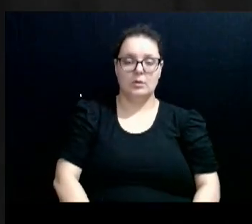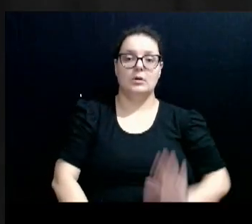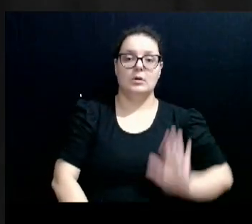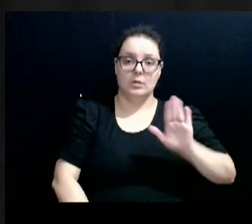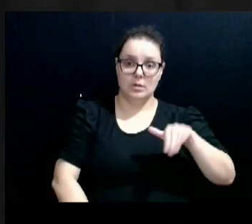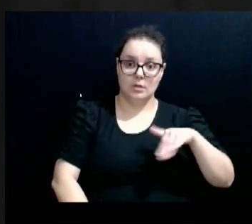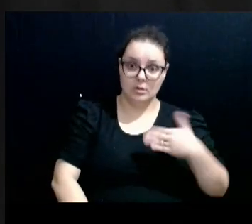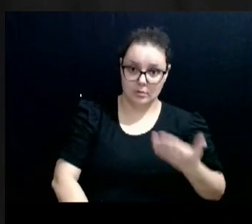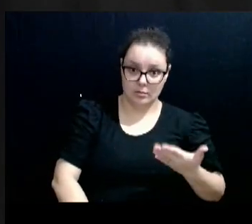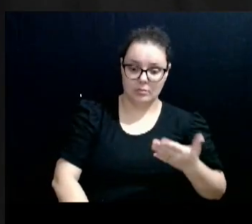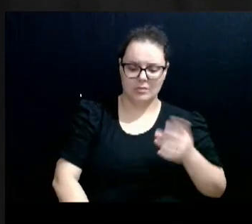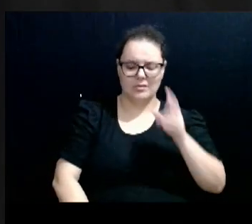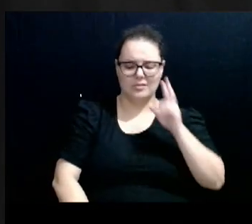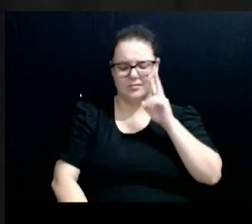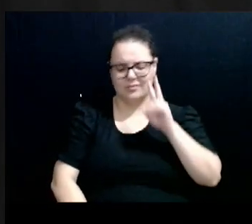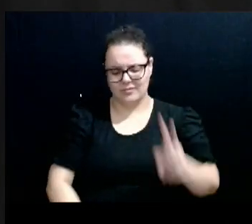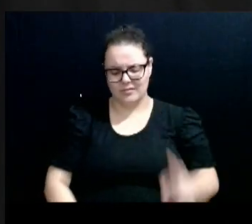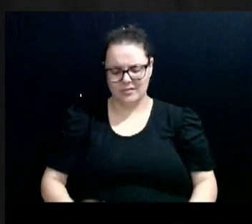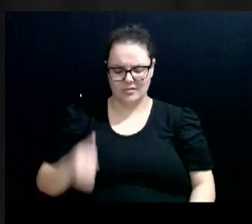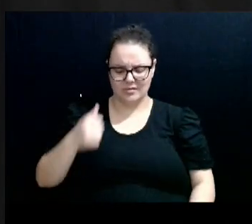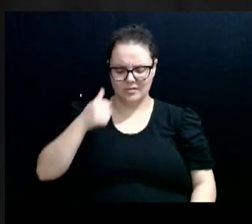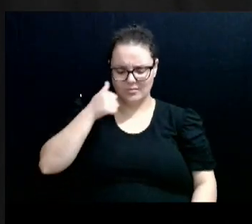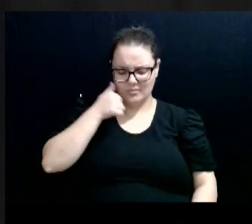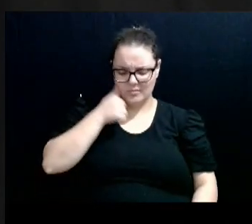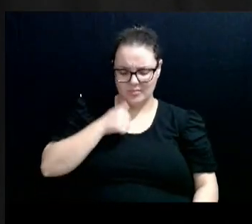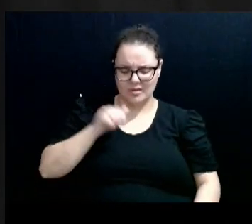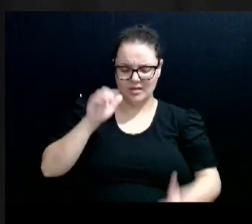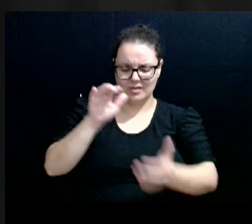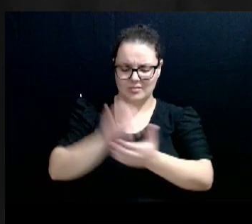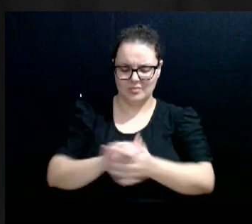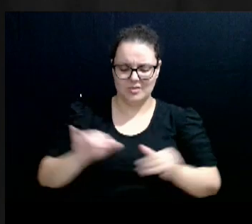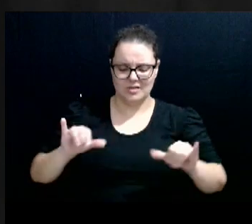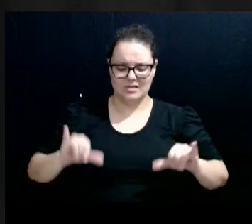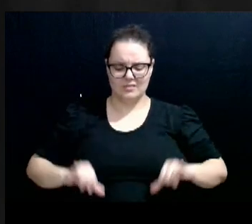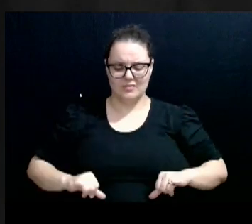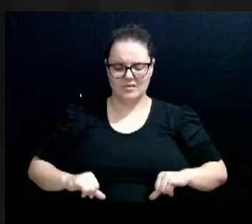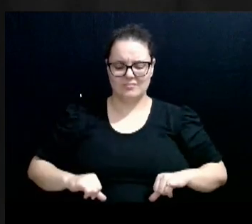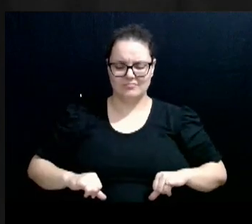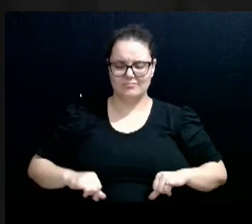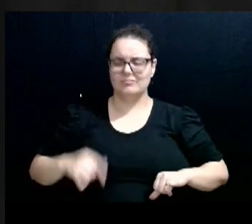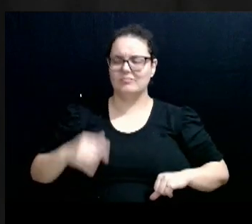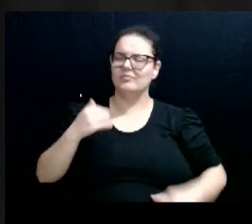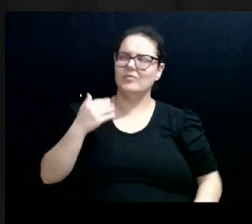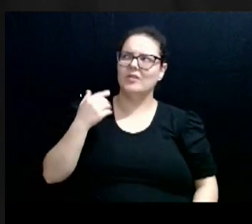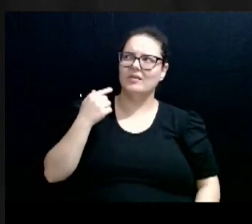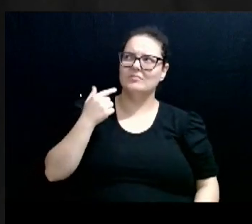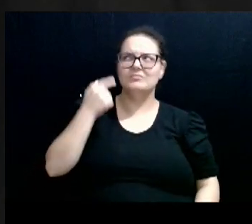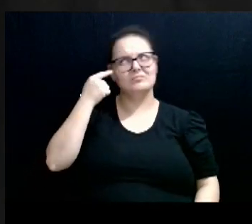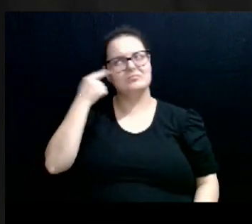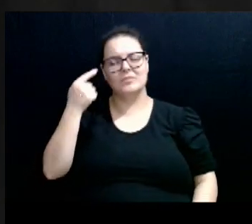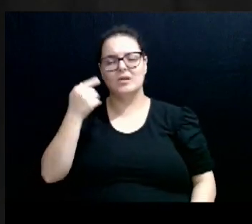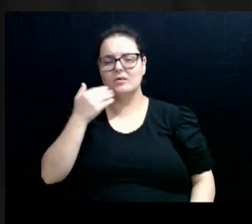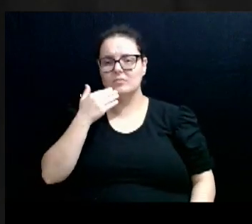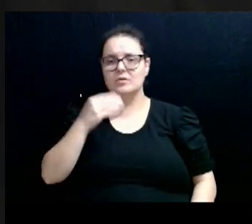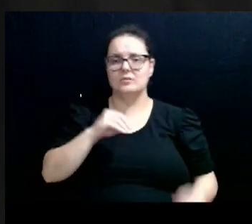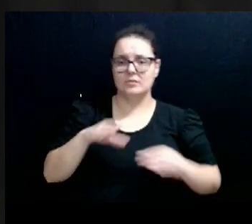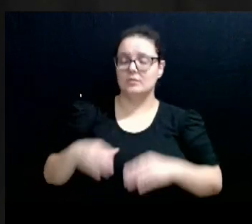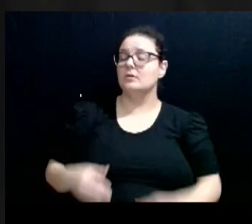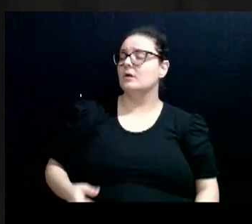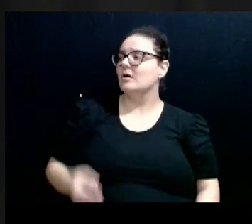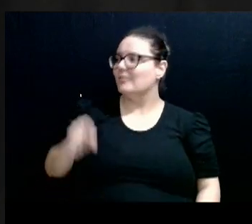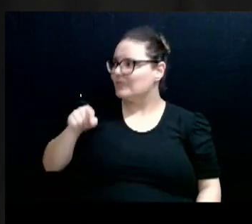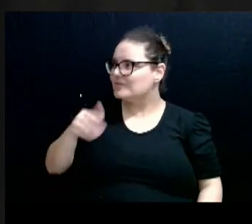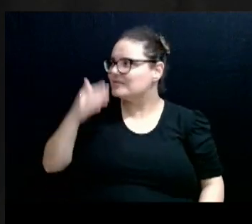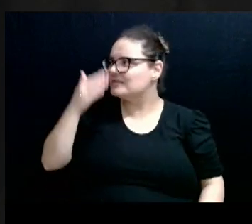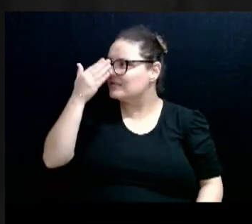sacrificando, né, sofrendo muito, falei, quer saber uma coisa? Eu vou pedir a transferência. Aí ela falou, eu não acredito que você vai pedir. Eu falei, eu vou pedir minha transferência para Campinas.